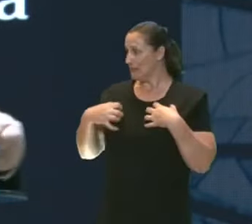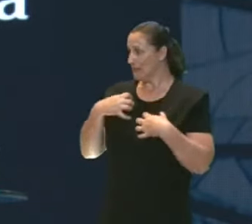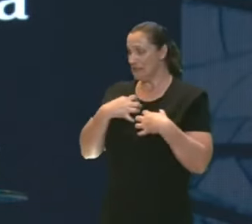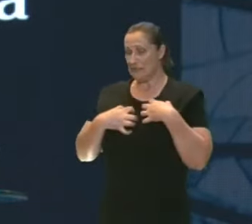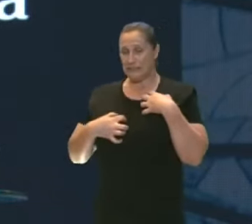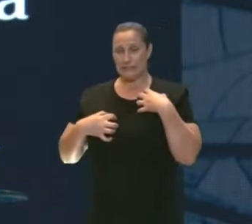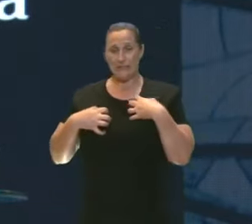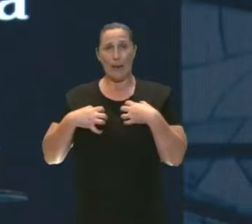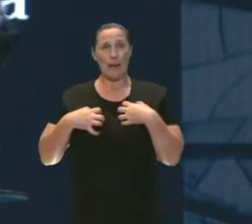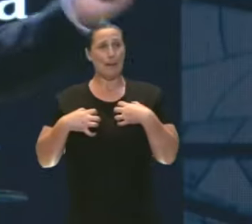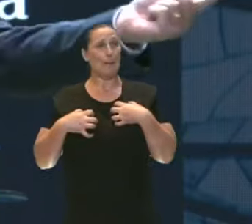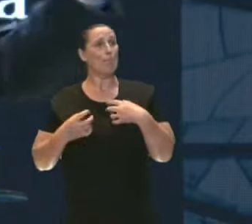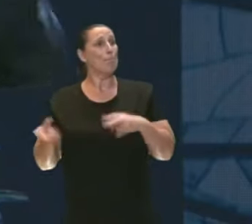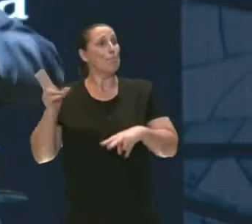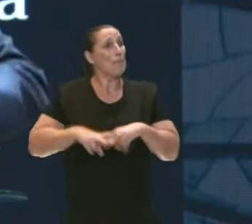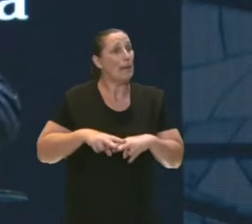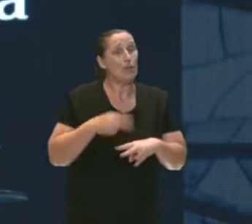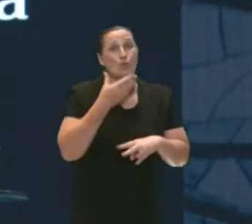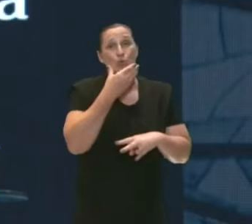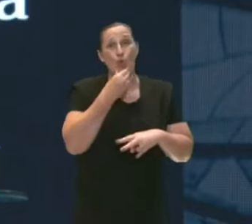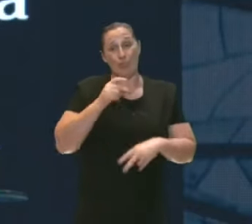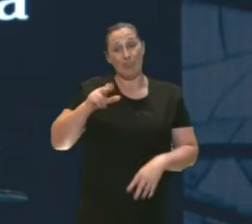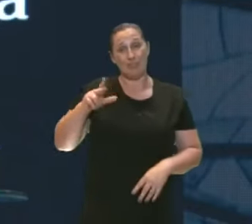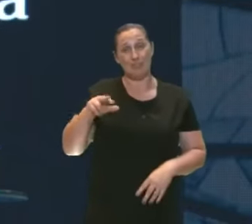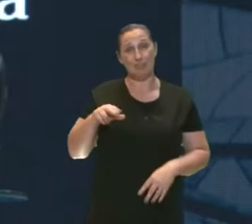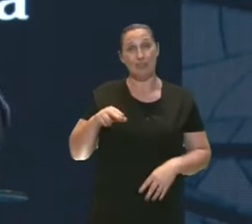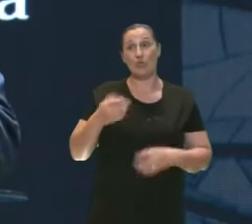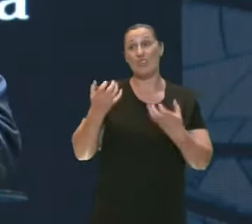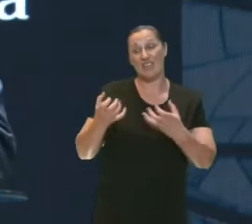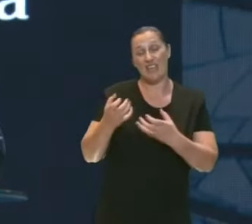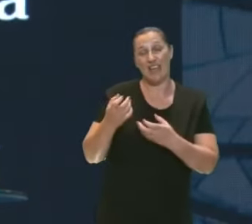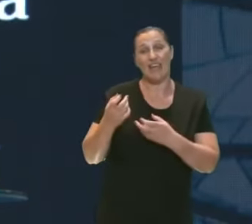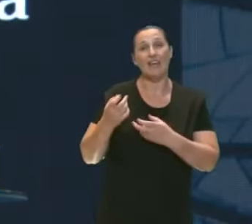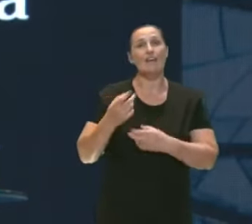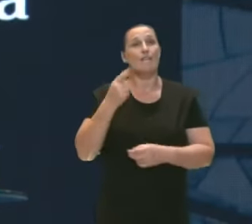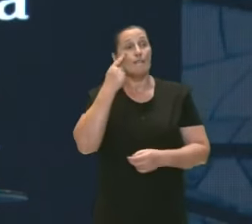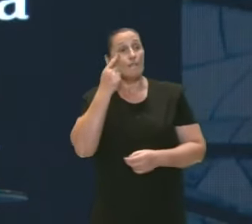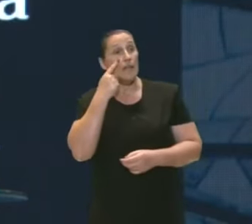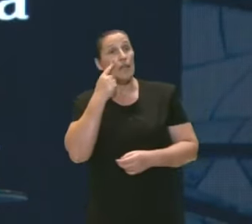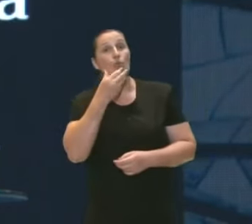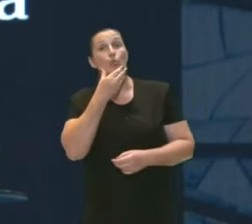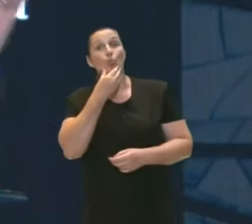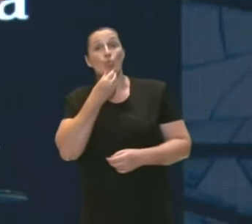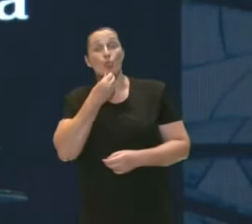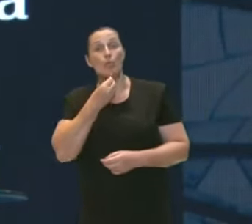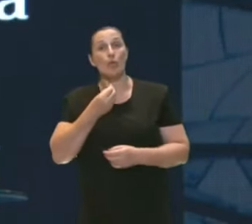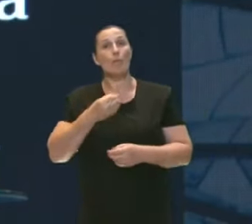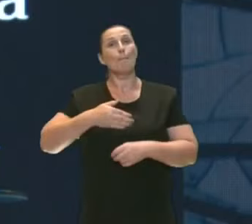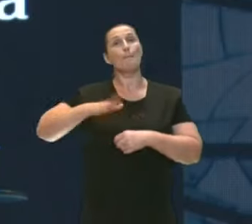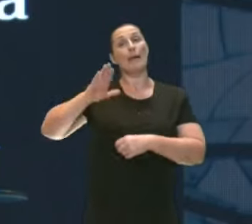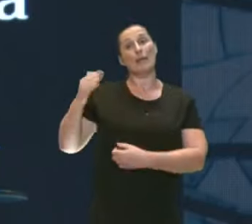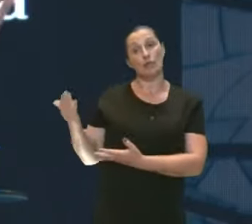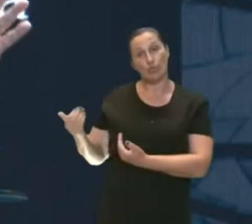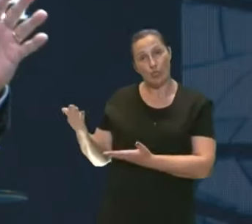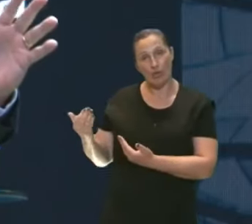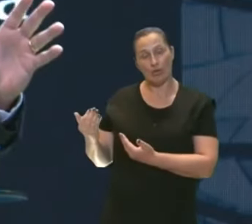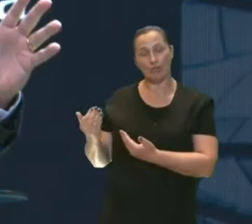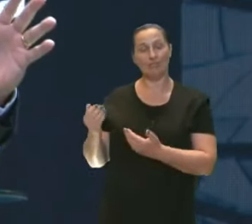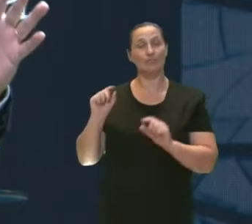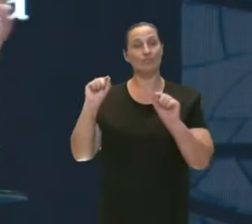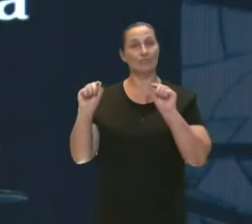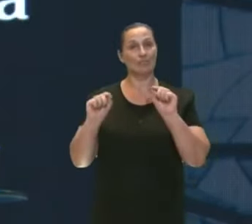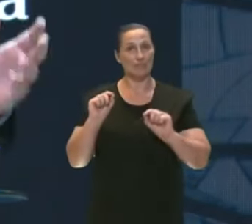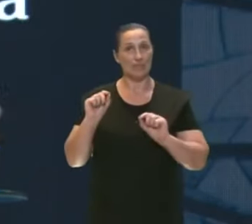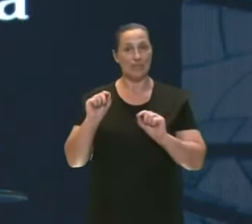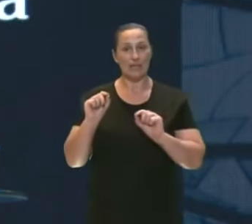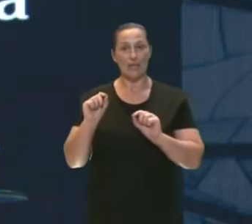prende irmão, ele quer ver o irmão mais novo, ele tem toda uma estratégia ali. De fato o que acontece no meio do caminho é